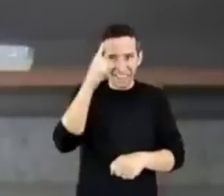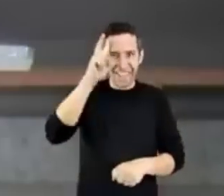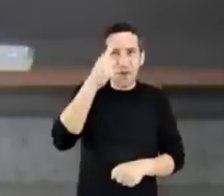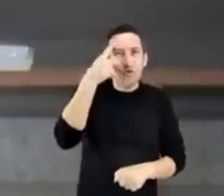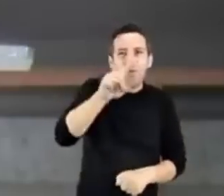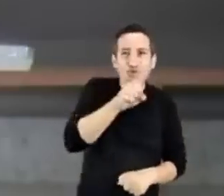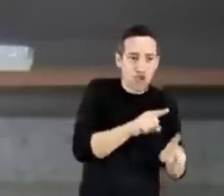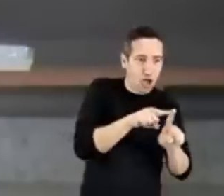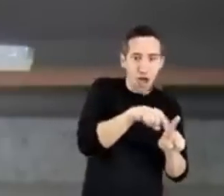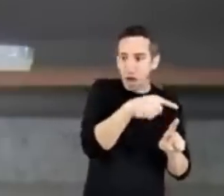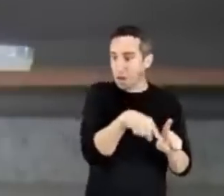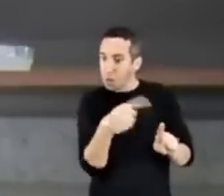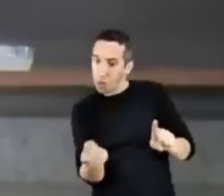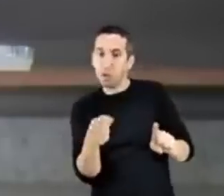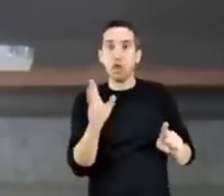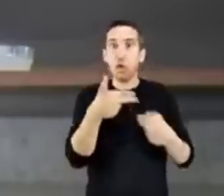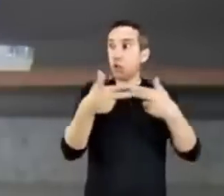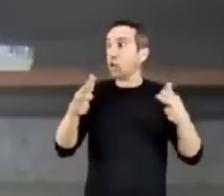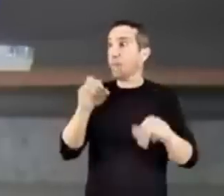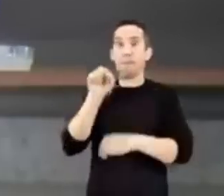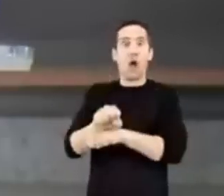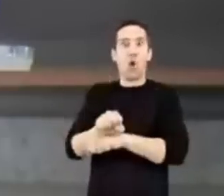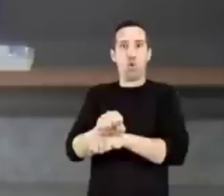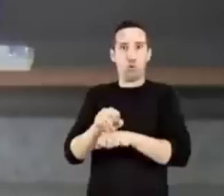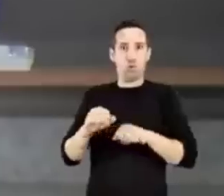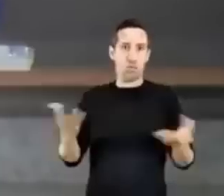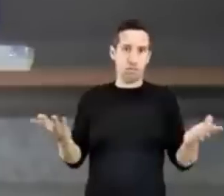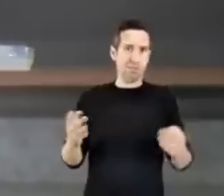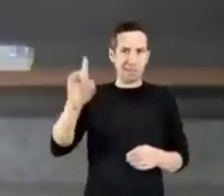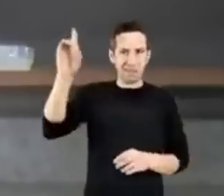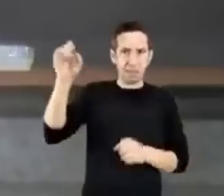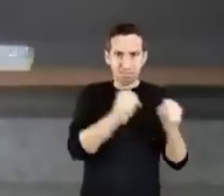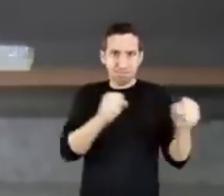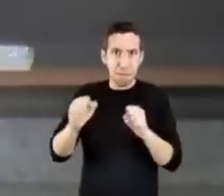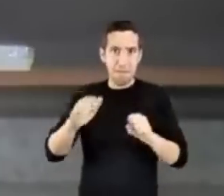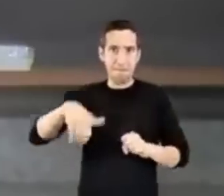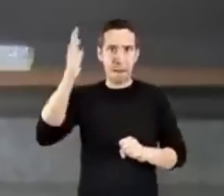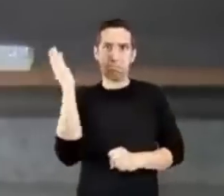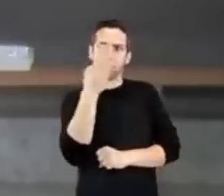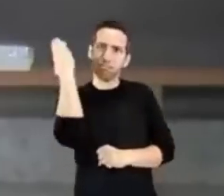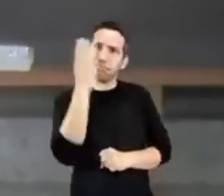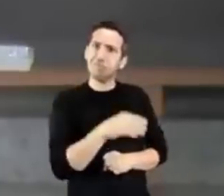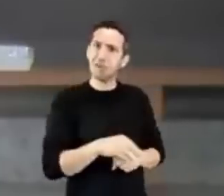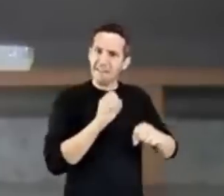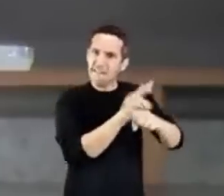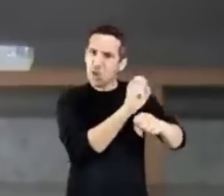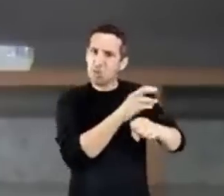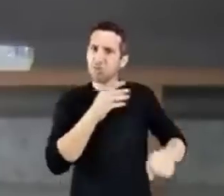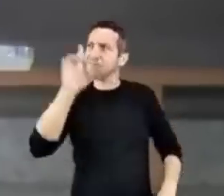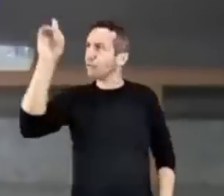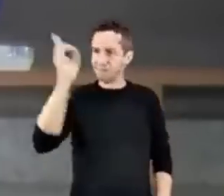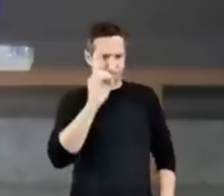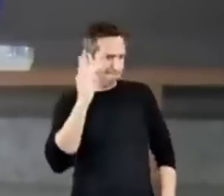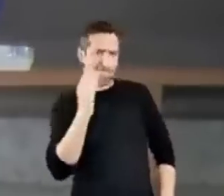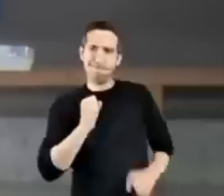tudo já estava parado então Deus é muito mais poderoso do que um vírus é ou não é Deus é muito mais poderoso do que tudo isso então eu